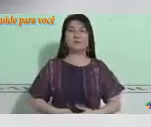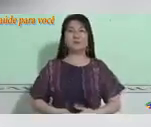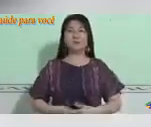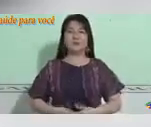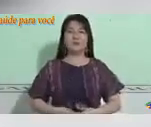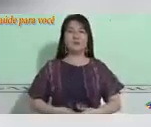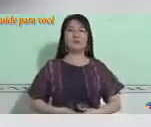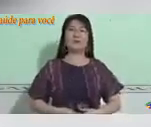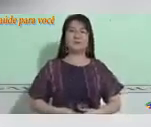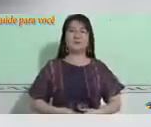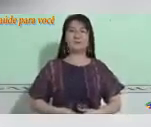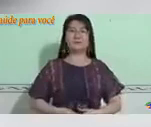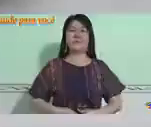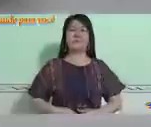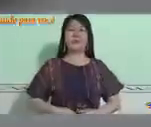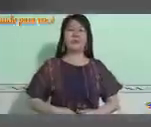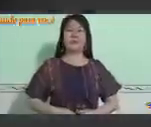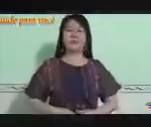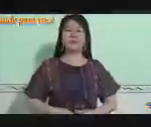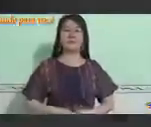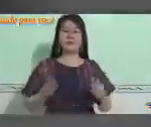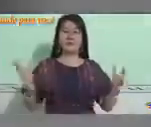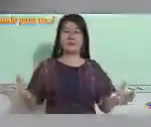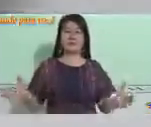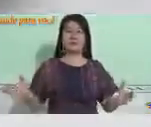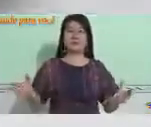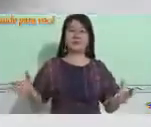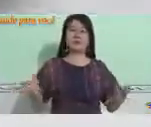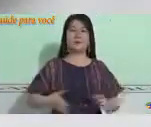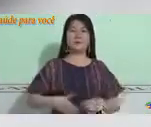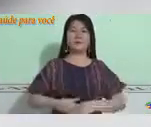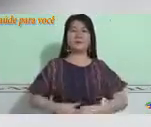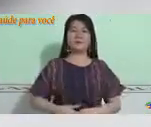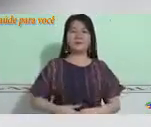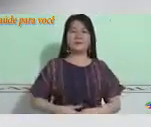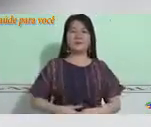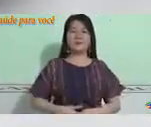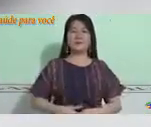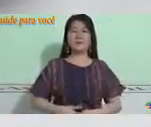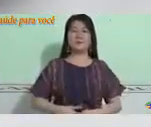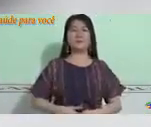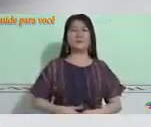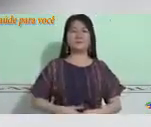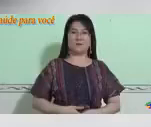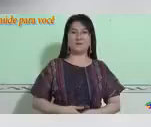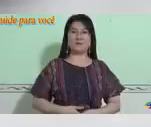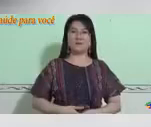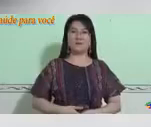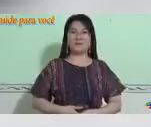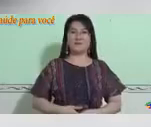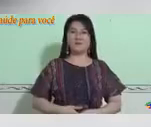DEPENDANDODOTAMANHODOTSIDORANORMALNO, e o acento agudo TROE não tem causa definida, mas pode ocorrer, vírgula, principalmente, vírgula, por causa